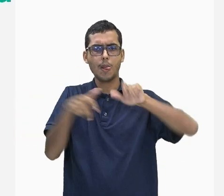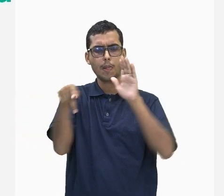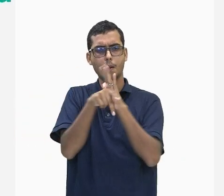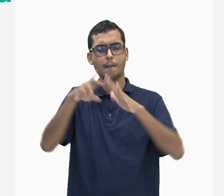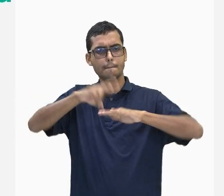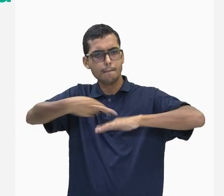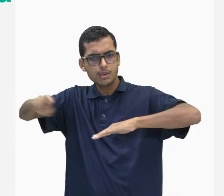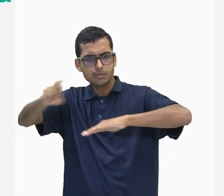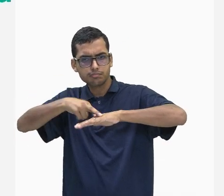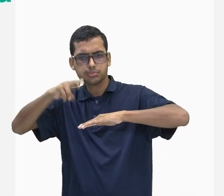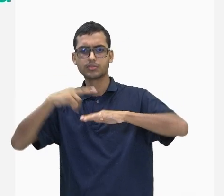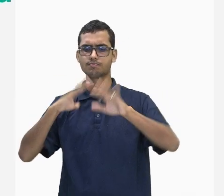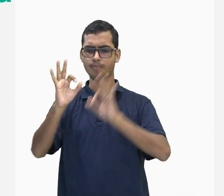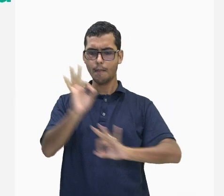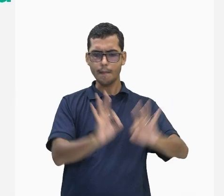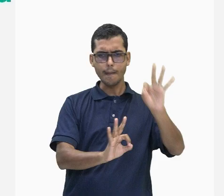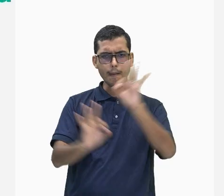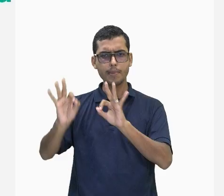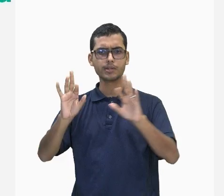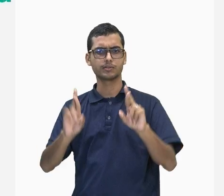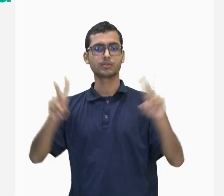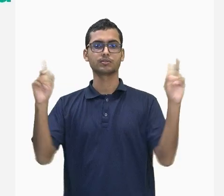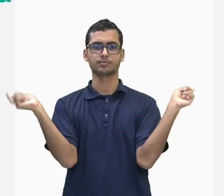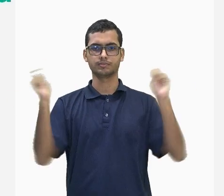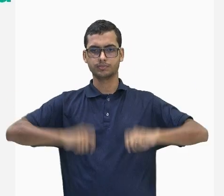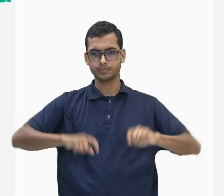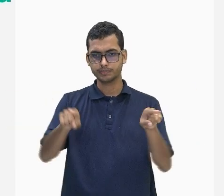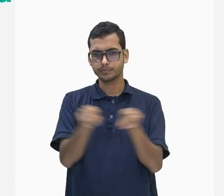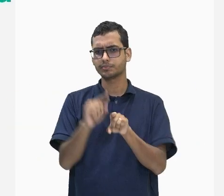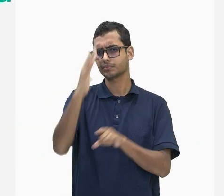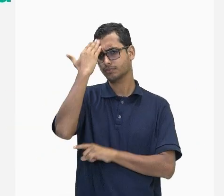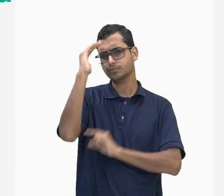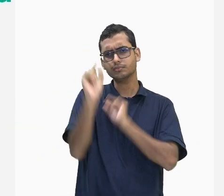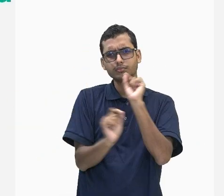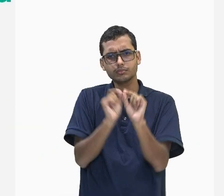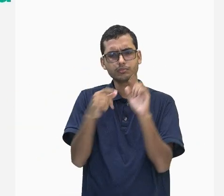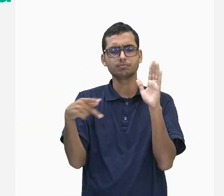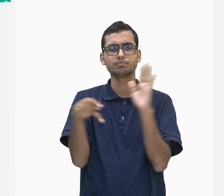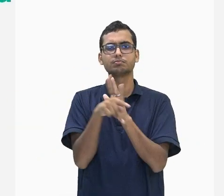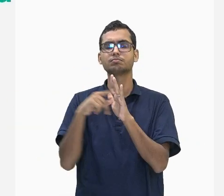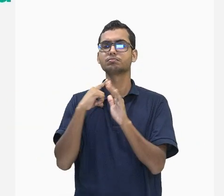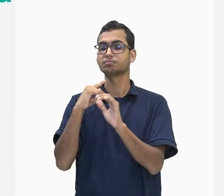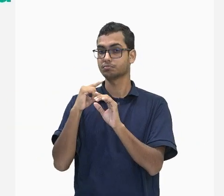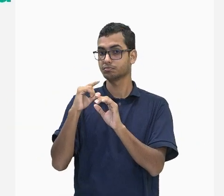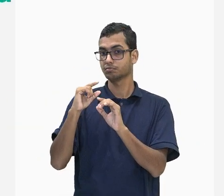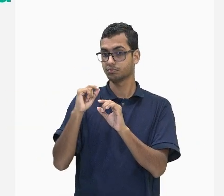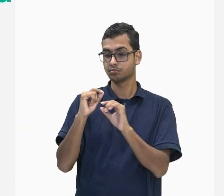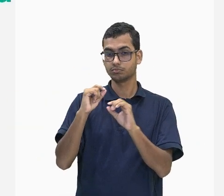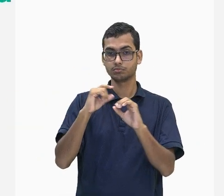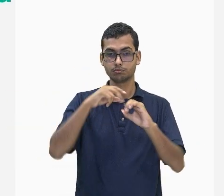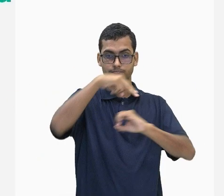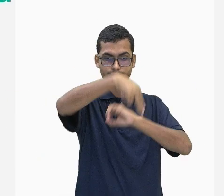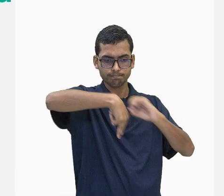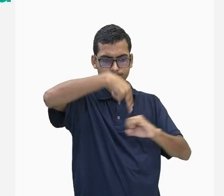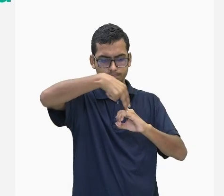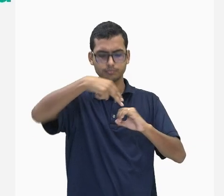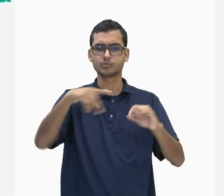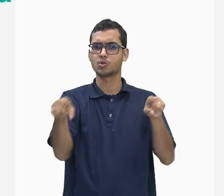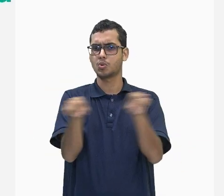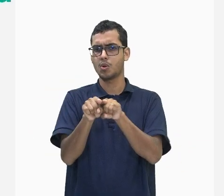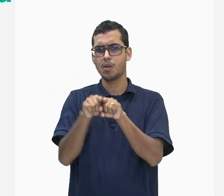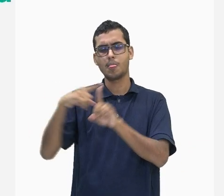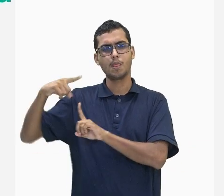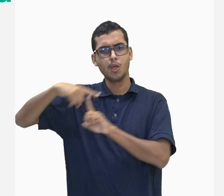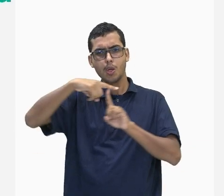partículas diferentes. Isso permitiu compreender melhor o decaimento nuclear, diferenciar os tipos de radiação e investigar